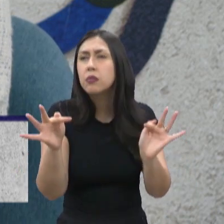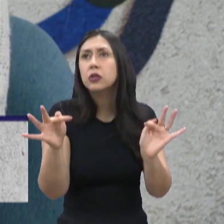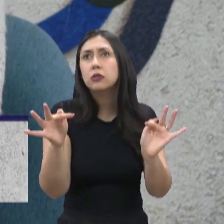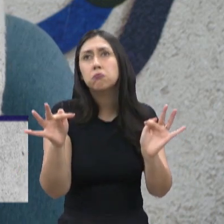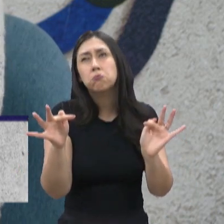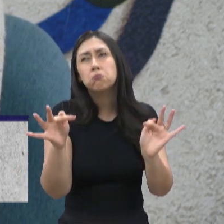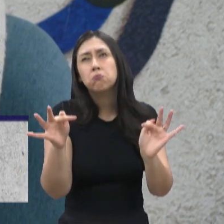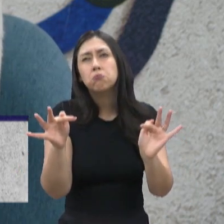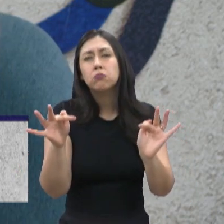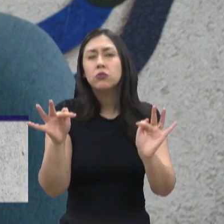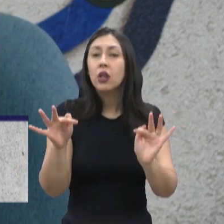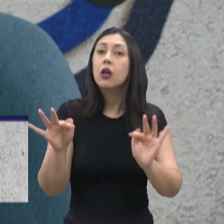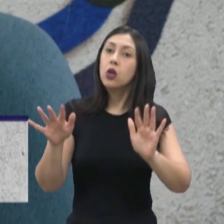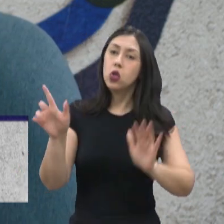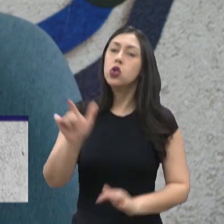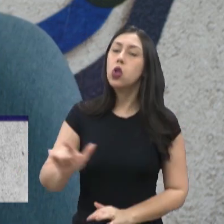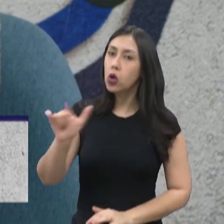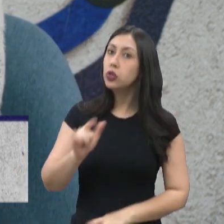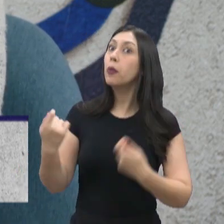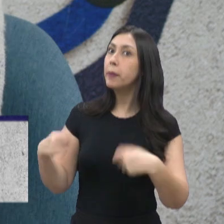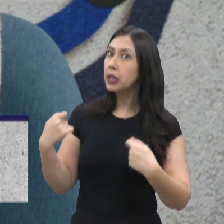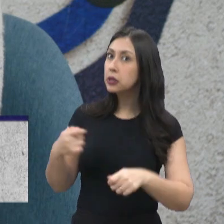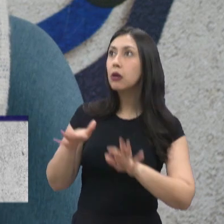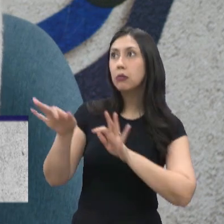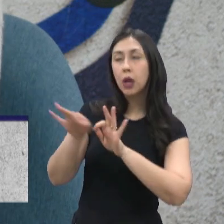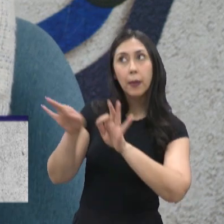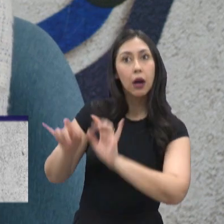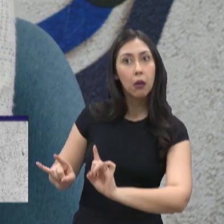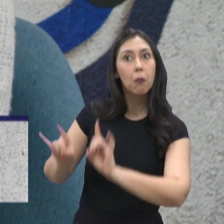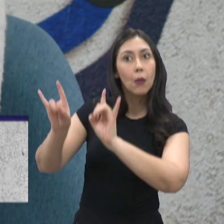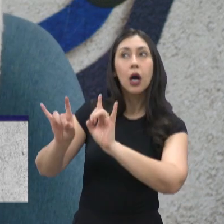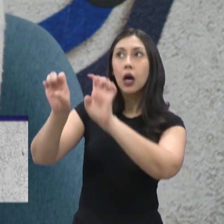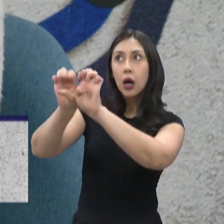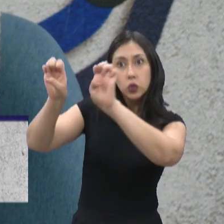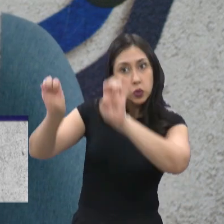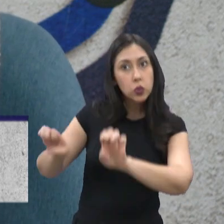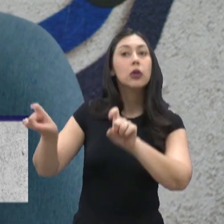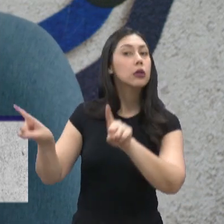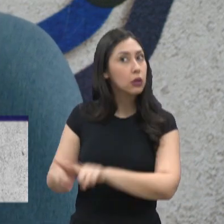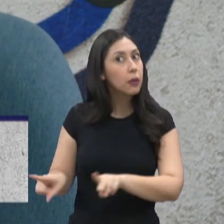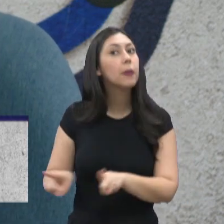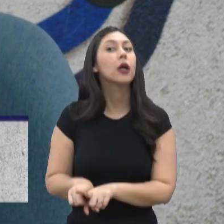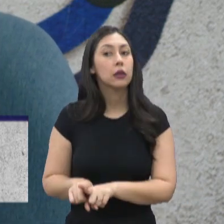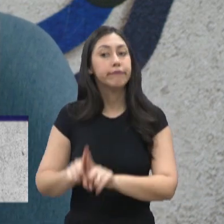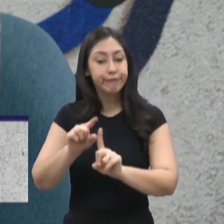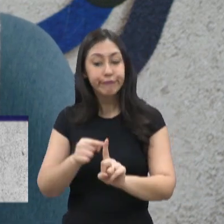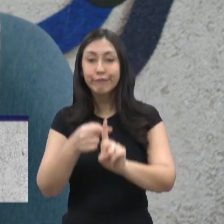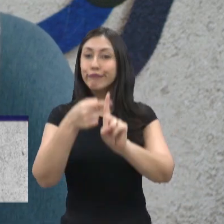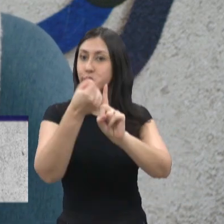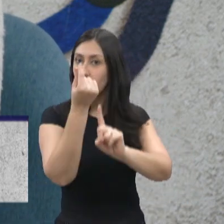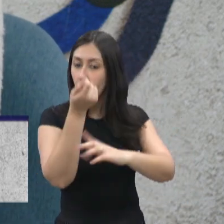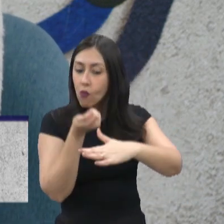não sem pensar na preparação do prédio, né, da estrutura do local, que isso acaba, né, aumentando mais o